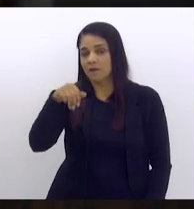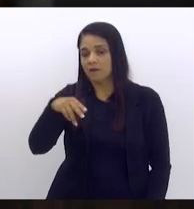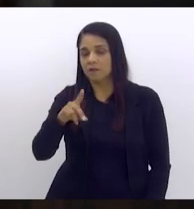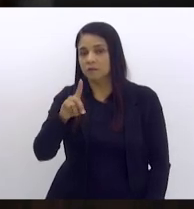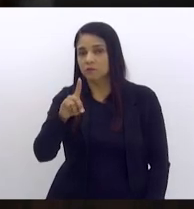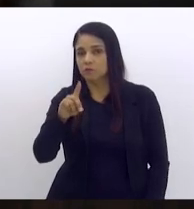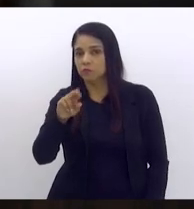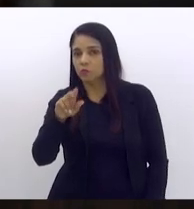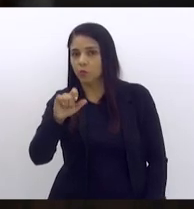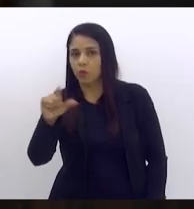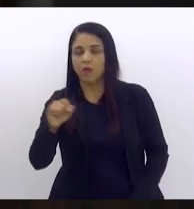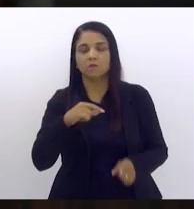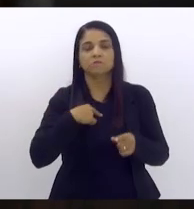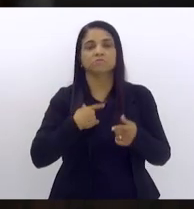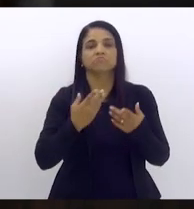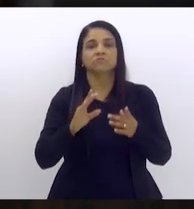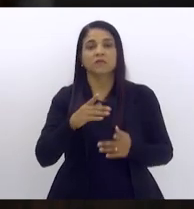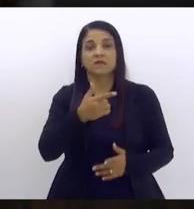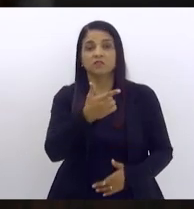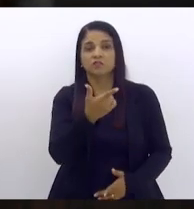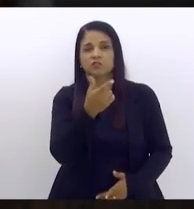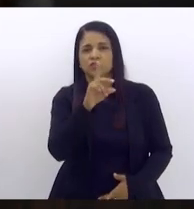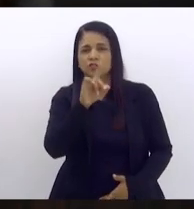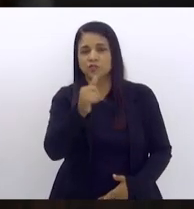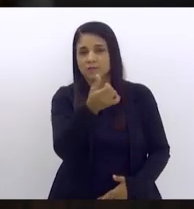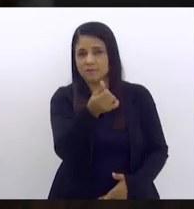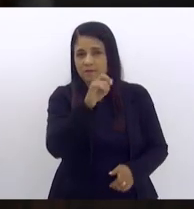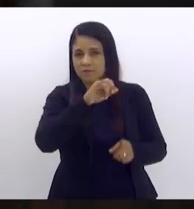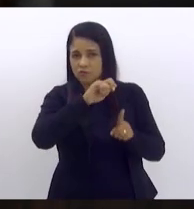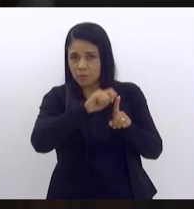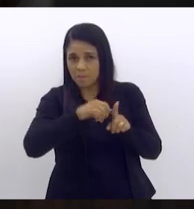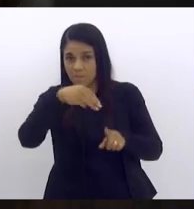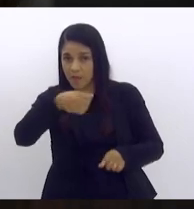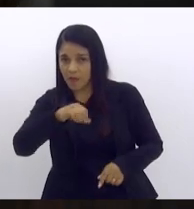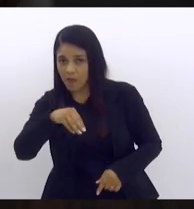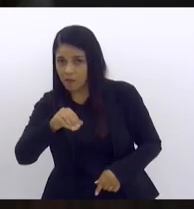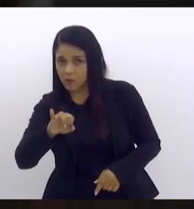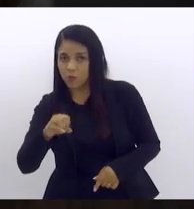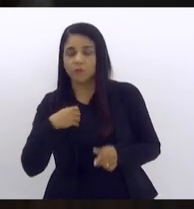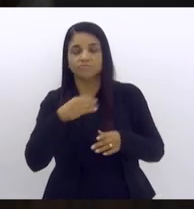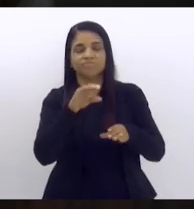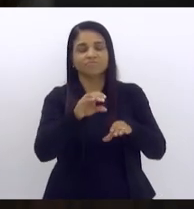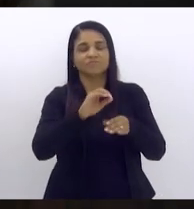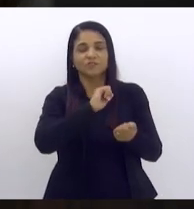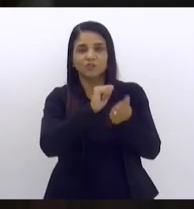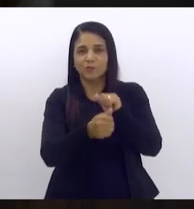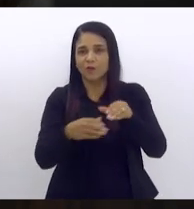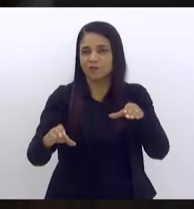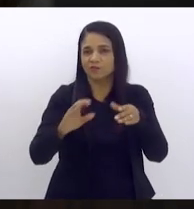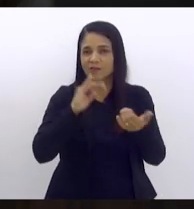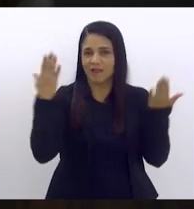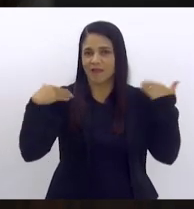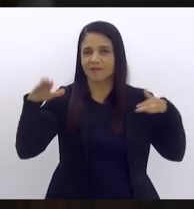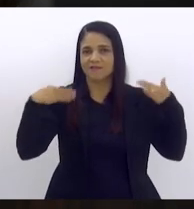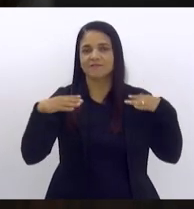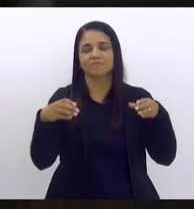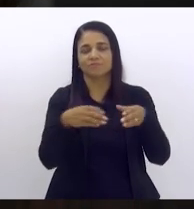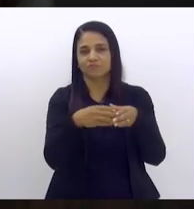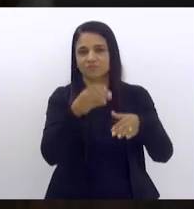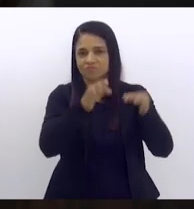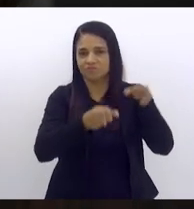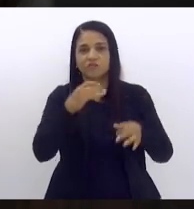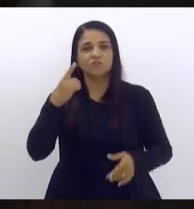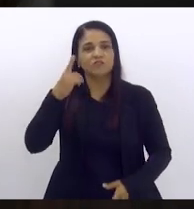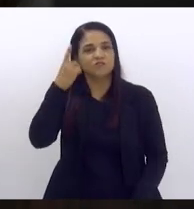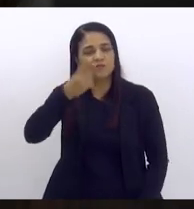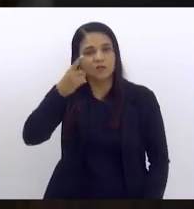para ser das comissões de Constituição e Justiça, pela Judicidade de Esporte e Lazer, favorável. Relatores, deputados Vinícius Cozzolini e Índia Armelão. Em